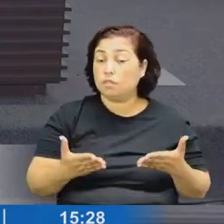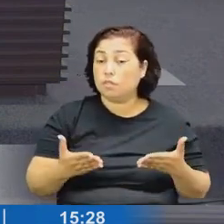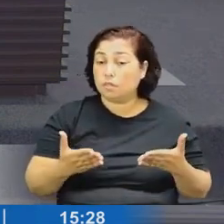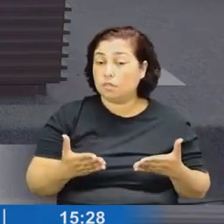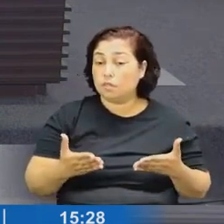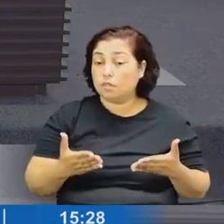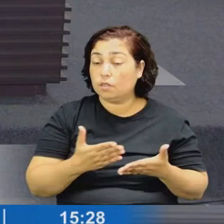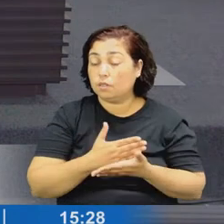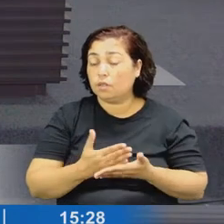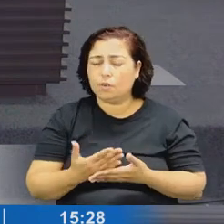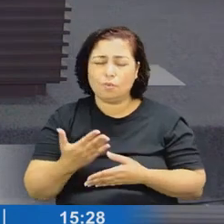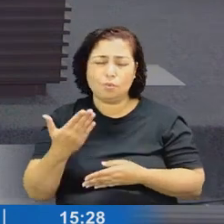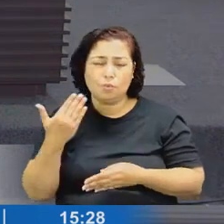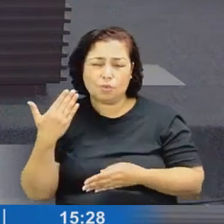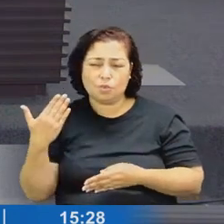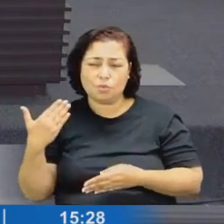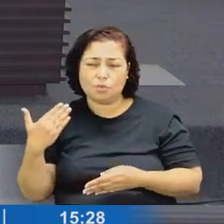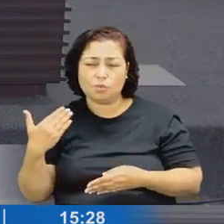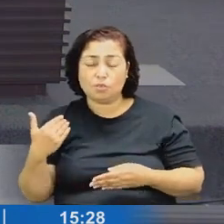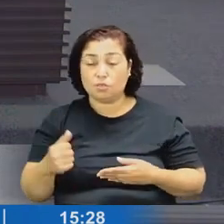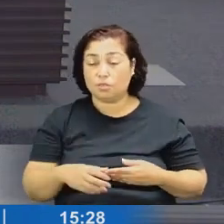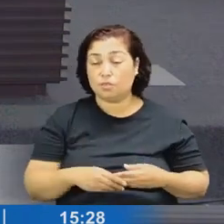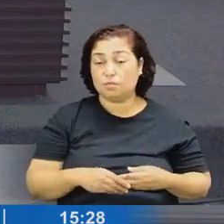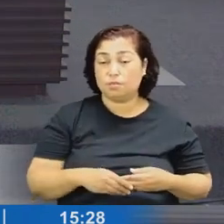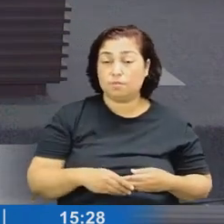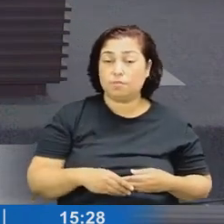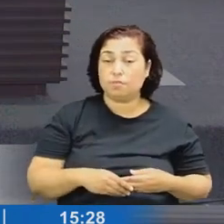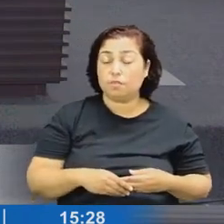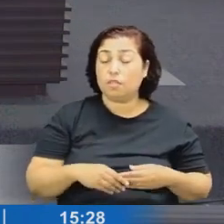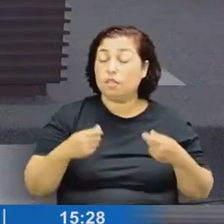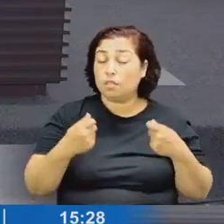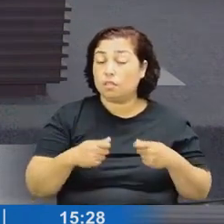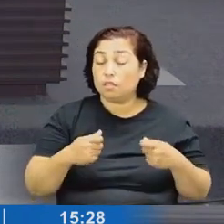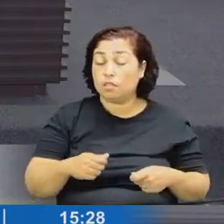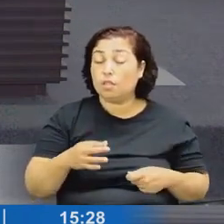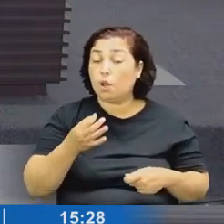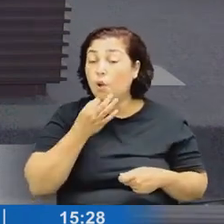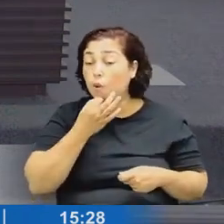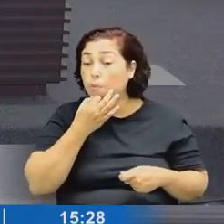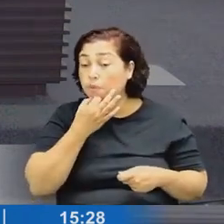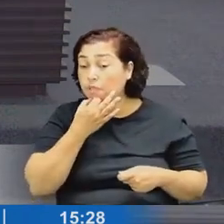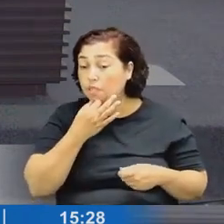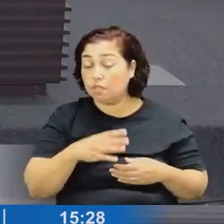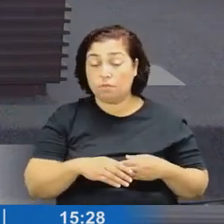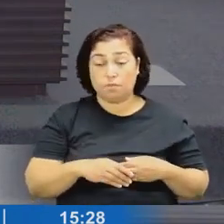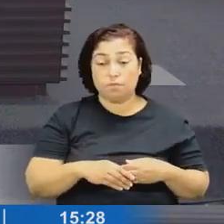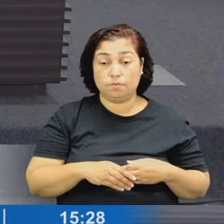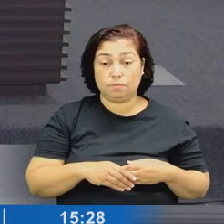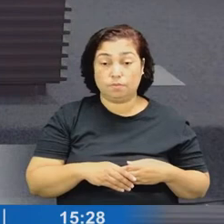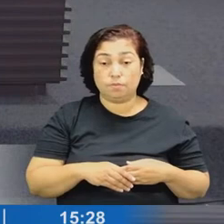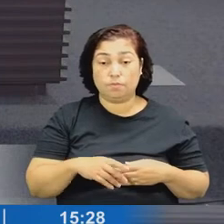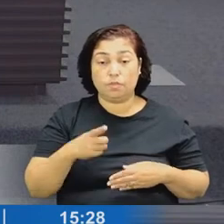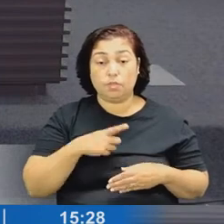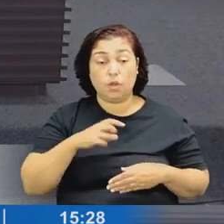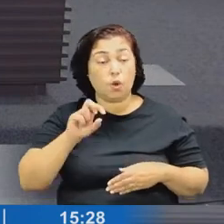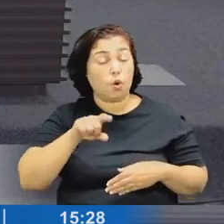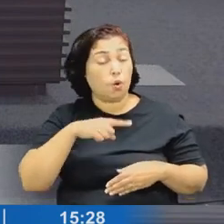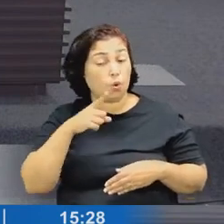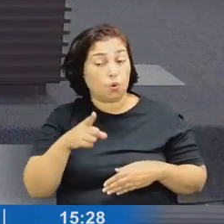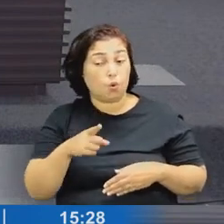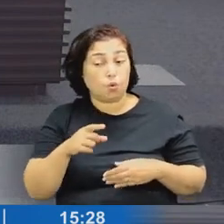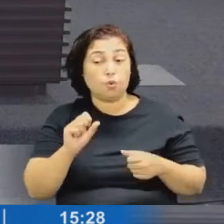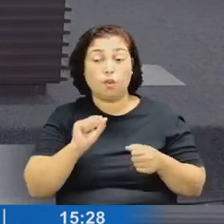numa coisa que começou há 30 anos atrás você tem que ter opinião tem que ter posicionamento mas não adianta ficar só nisso tem outras coisas para